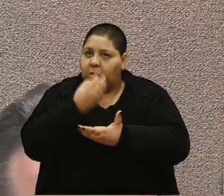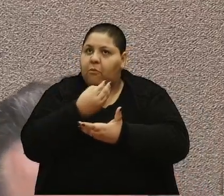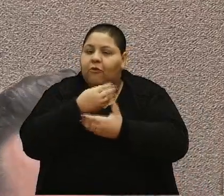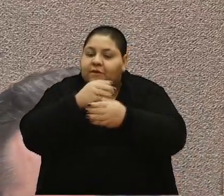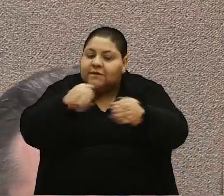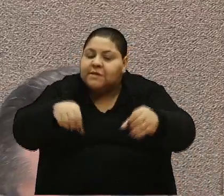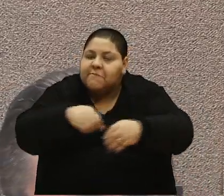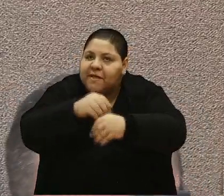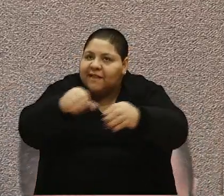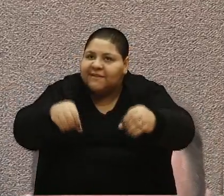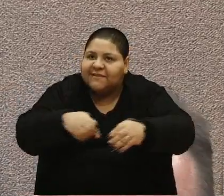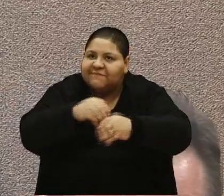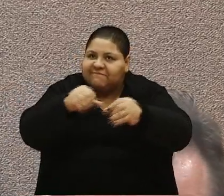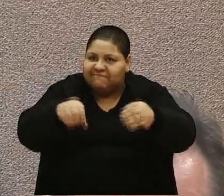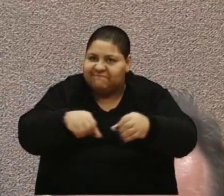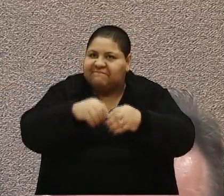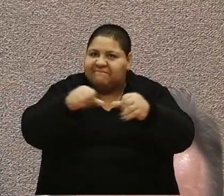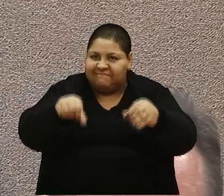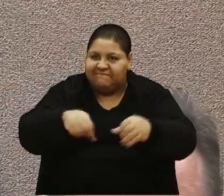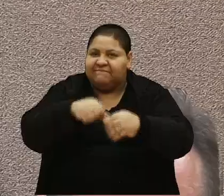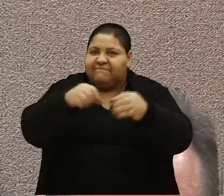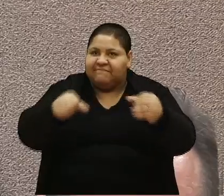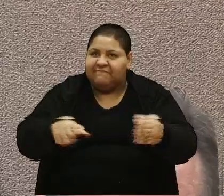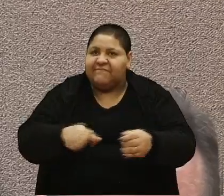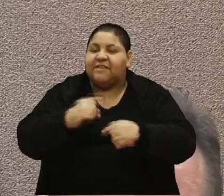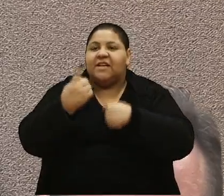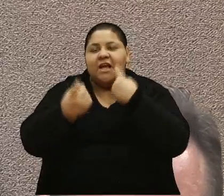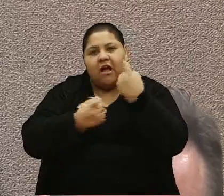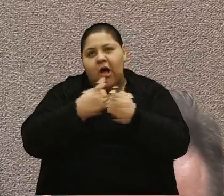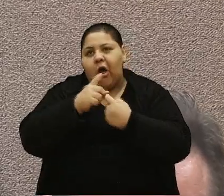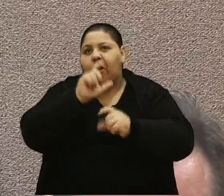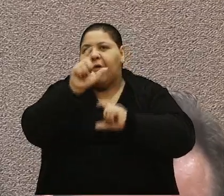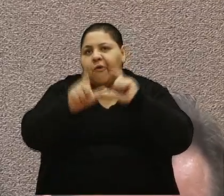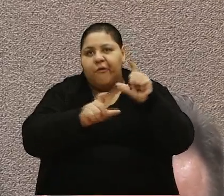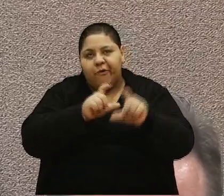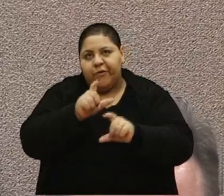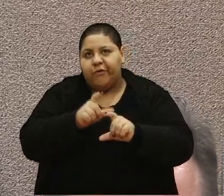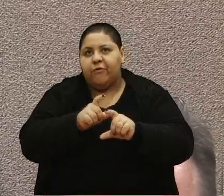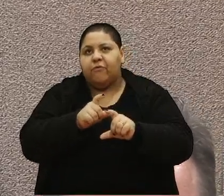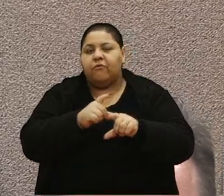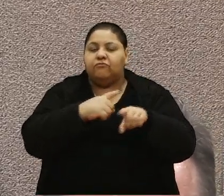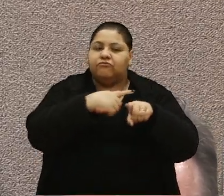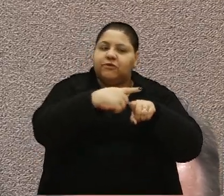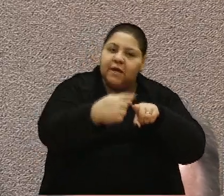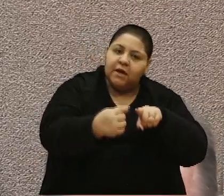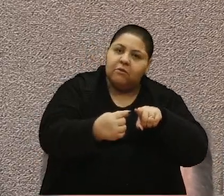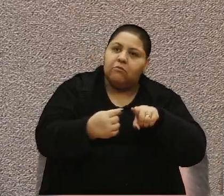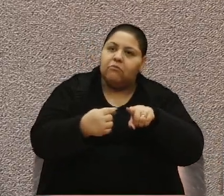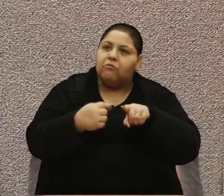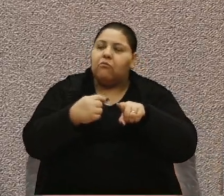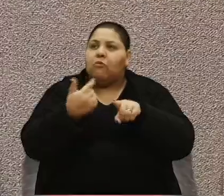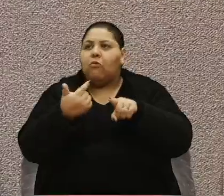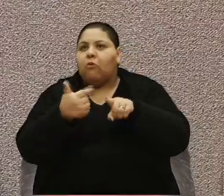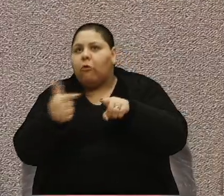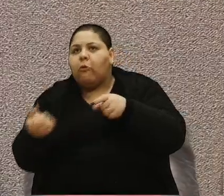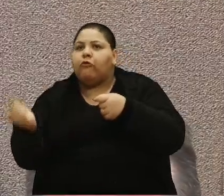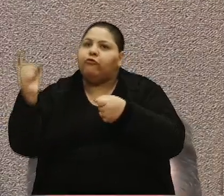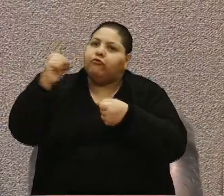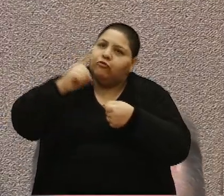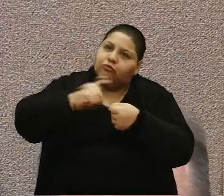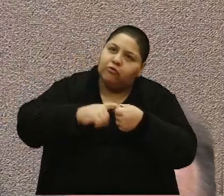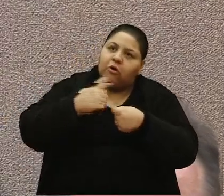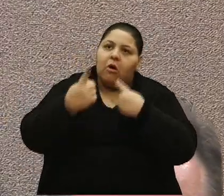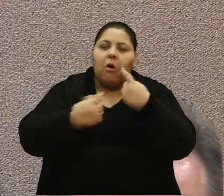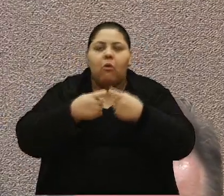foram plantadas. Alguns componentes, uns saíram, outros entraram, alguns já estão